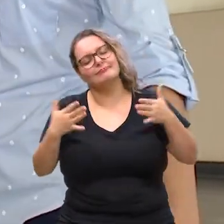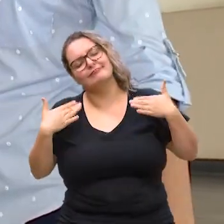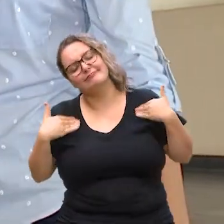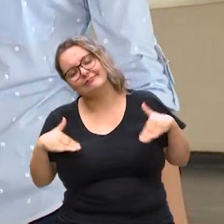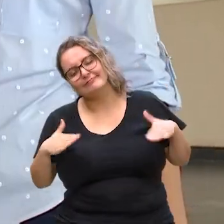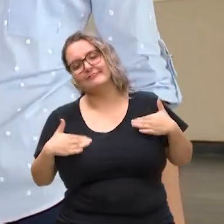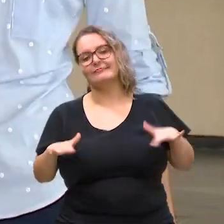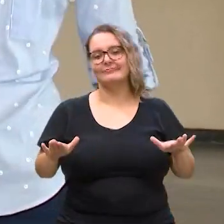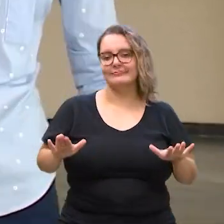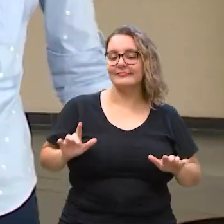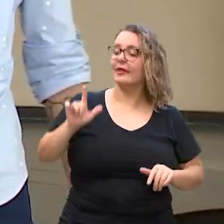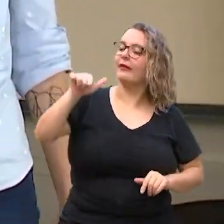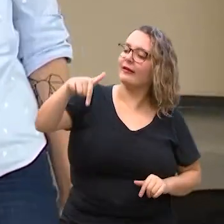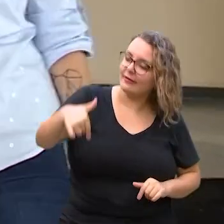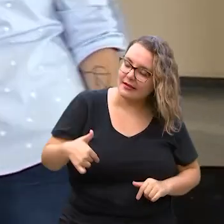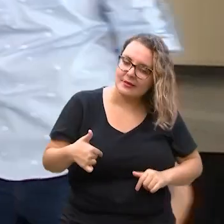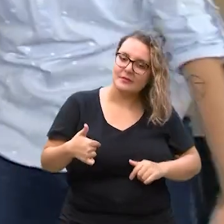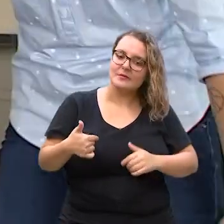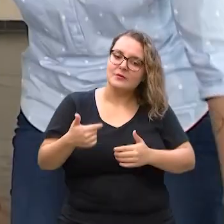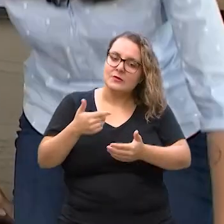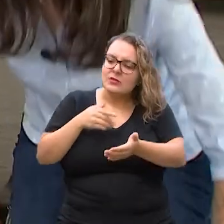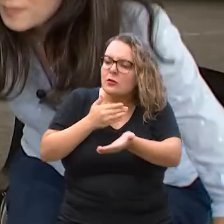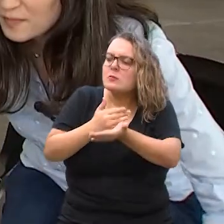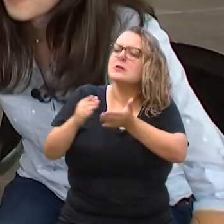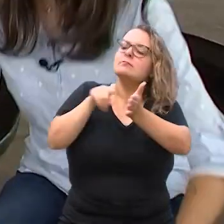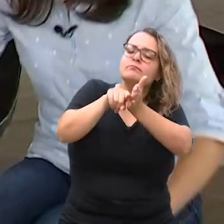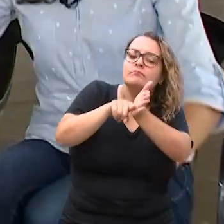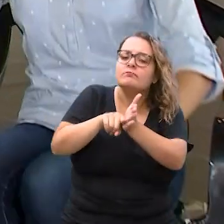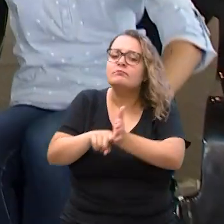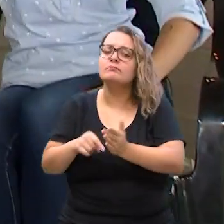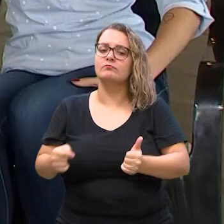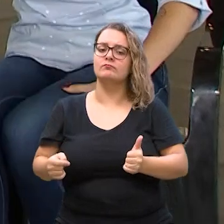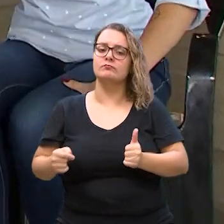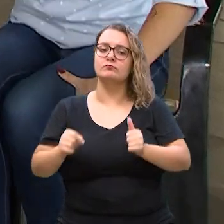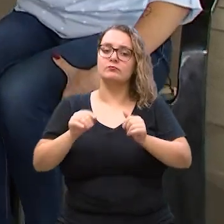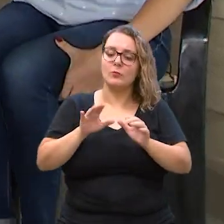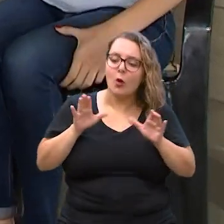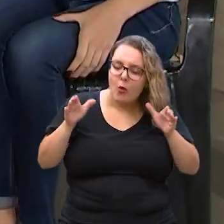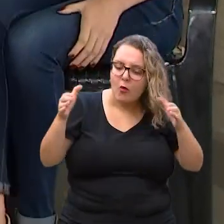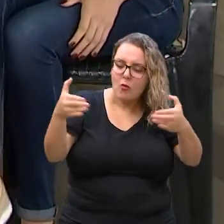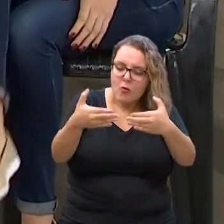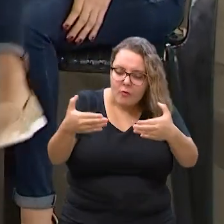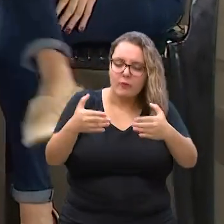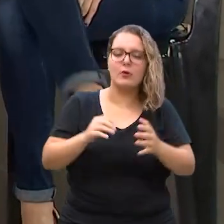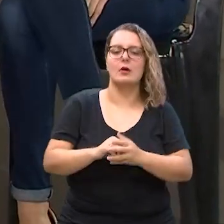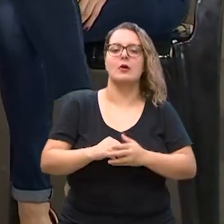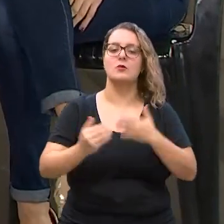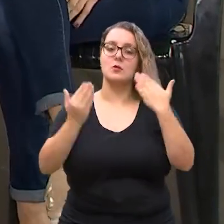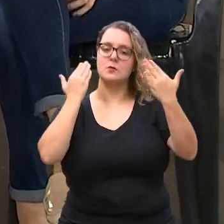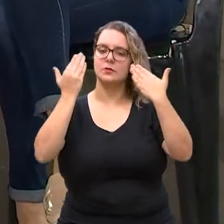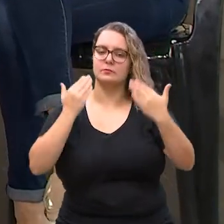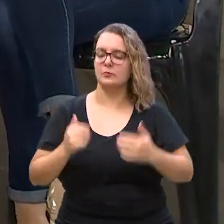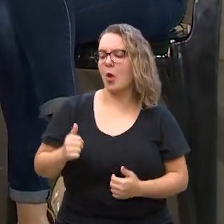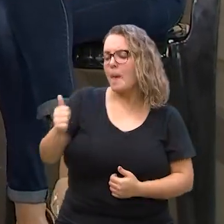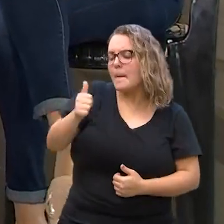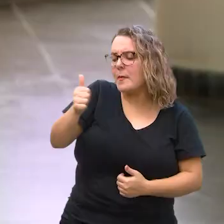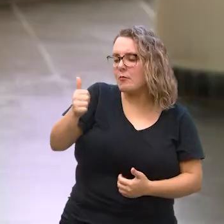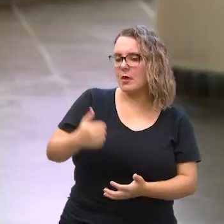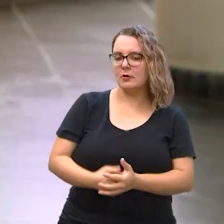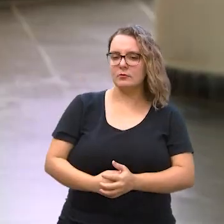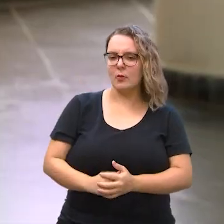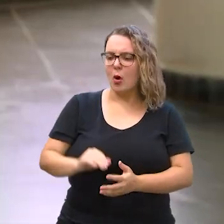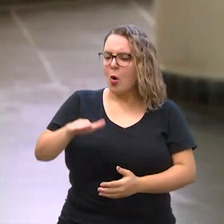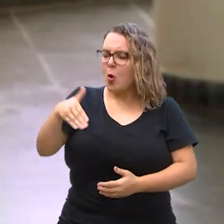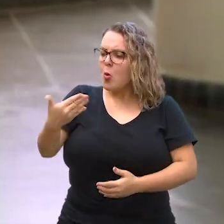vontade. E aí, então, a gente tem algumas questões envolvendo aí o mundo da psicologia. Primeiro, quando que